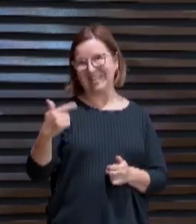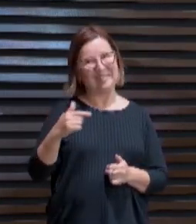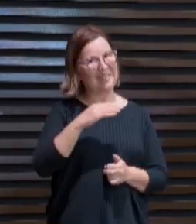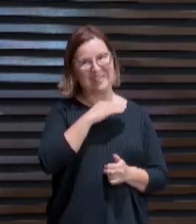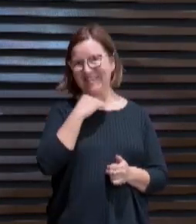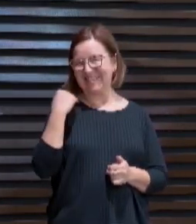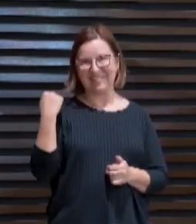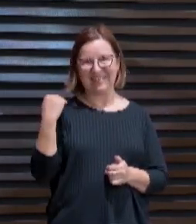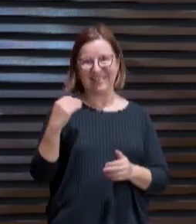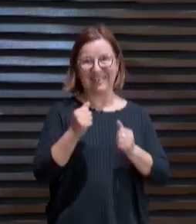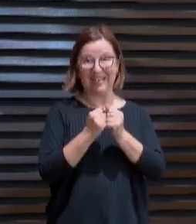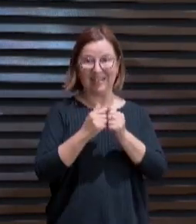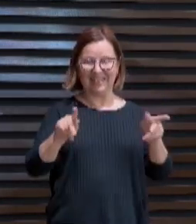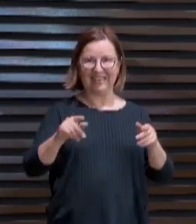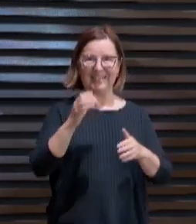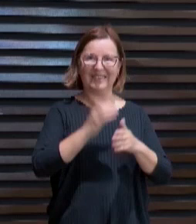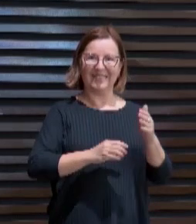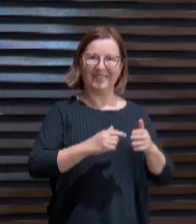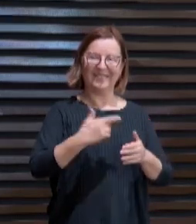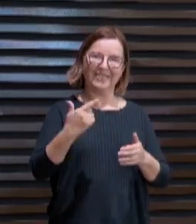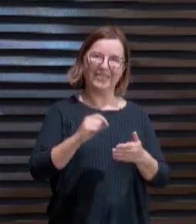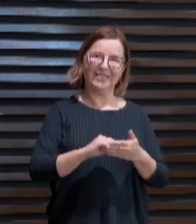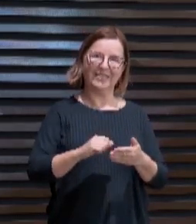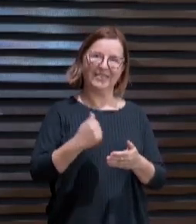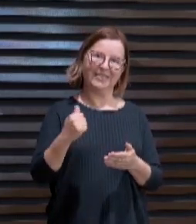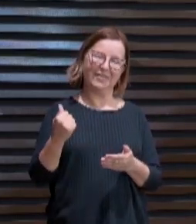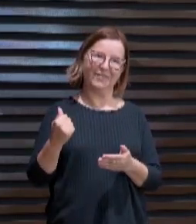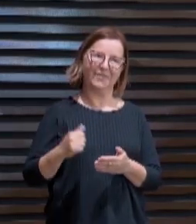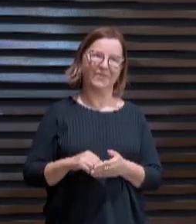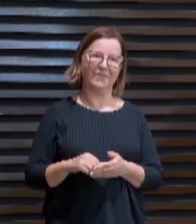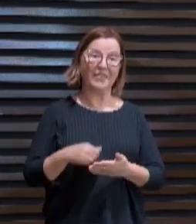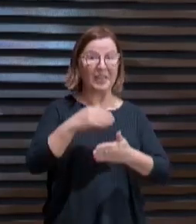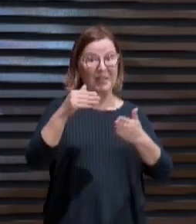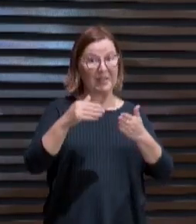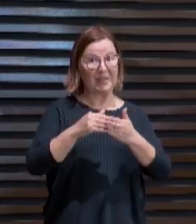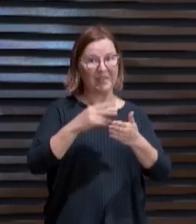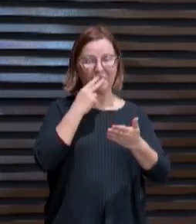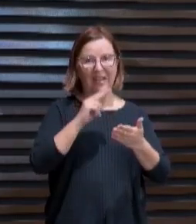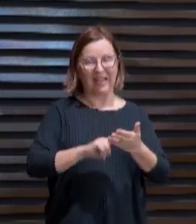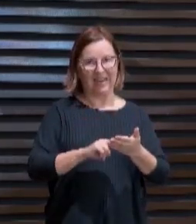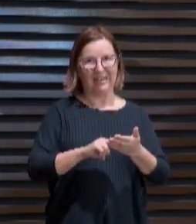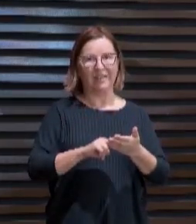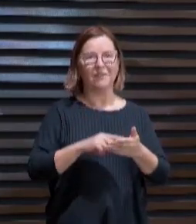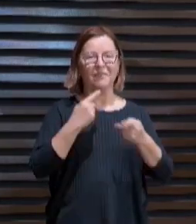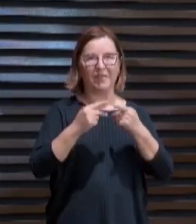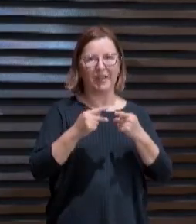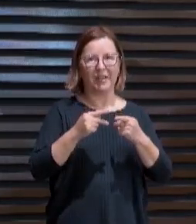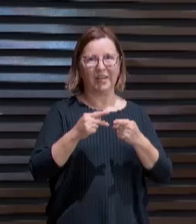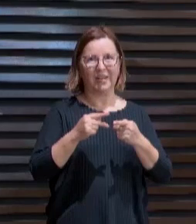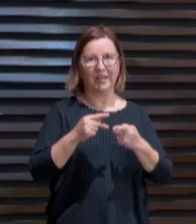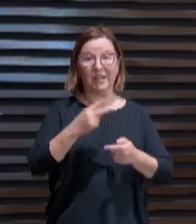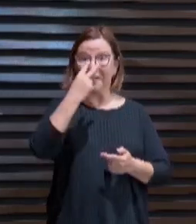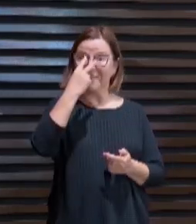Apocalipse 2:11. Todas as cartas terminam da mesma maneira. Quem tem ouvidos, ouça. Você tem ouvidos?